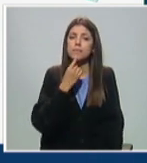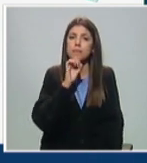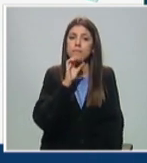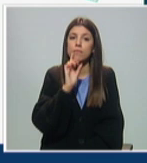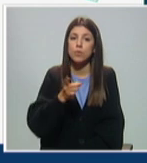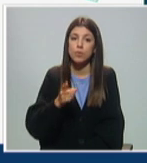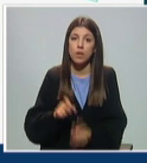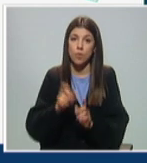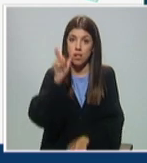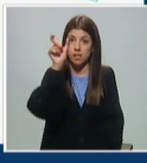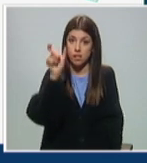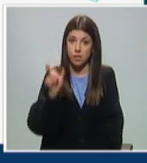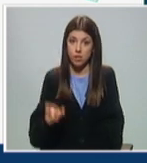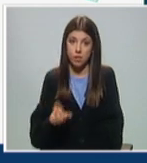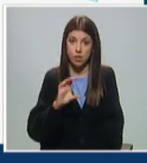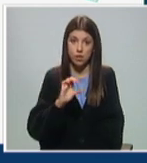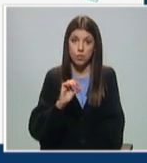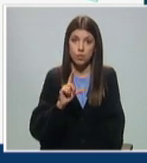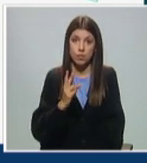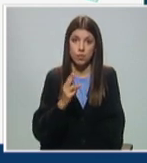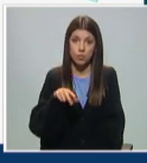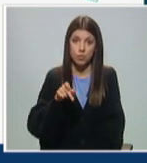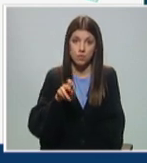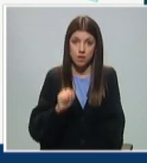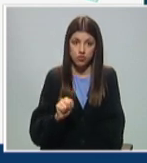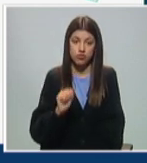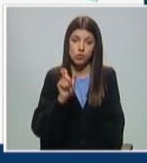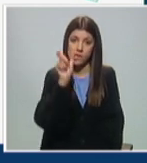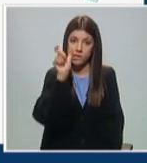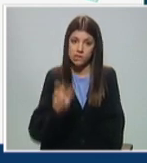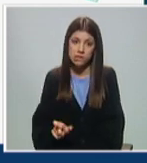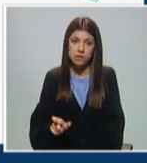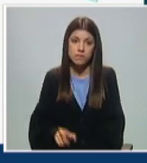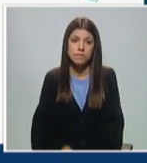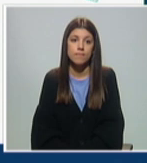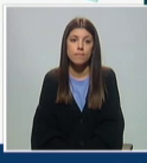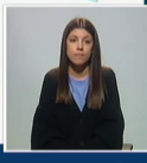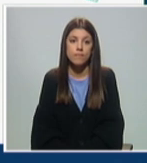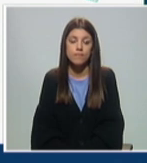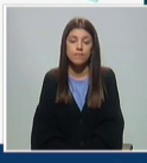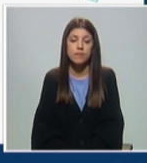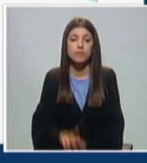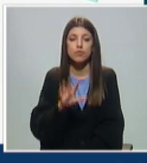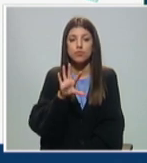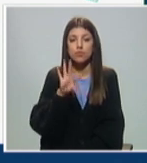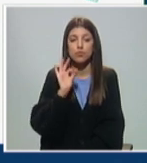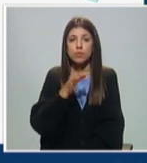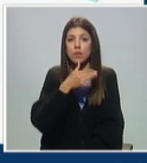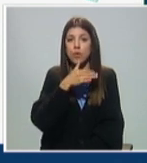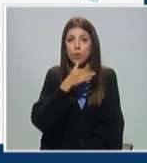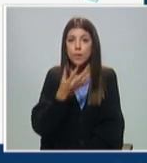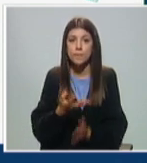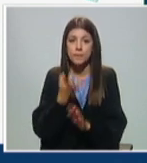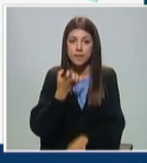organiza em colunas e nós vamos colocar aqui uma cor até para se ver bem. Eu